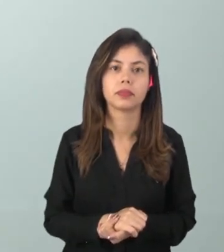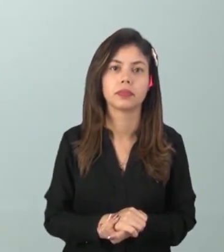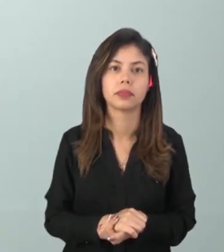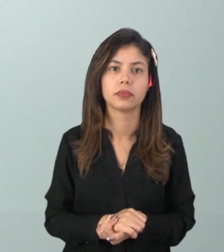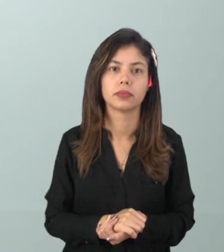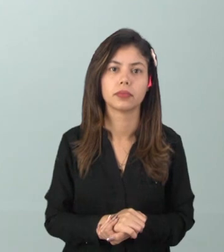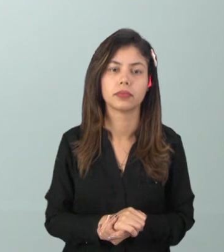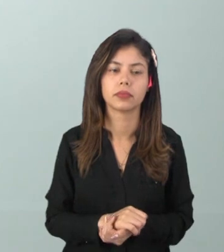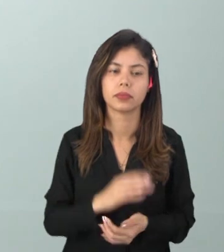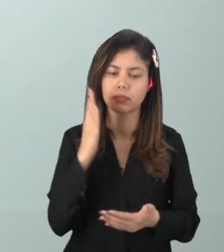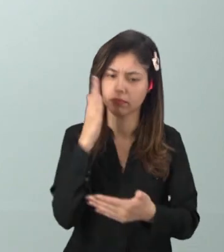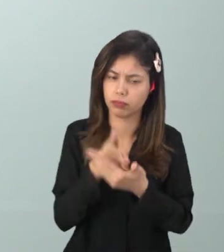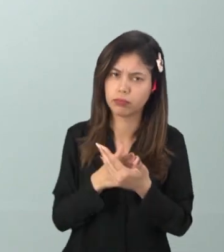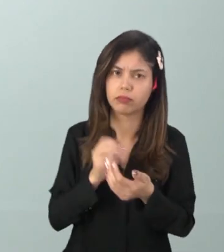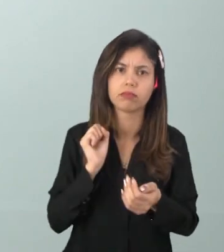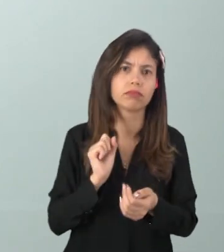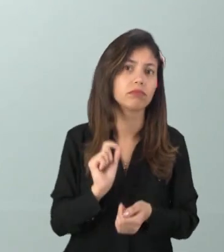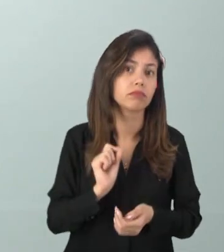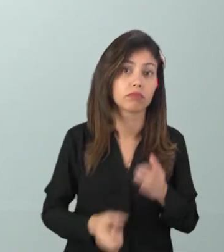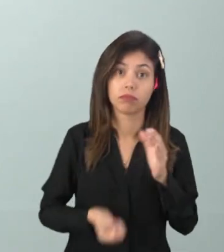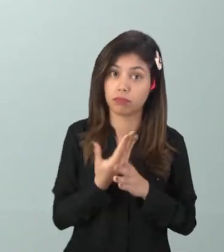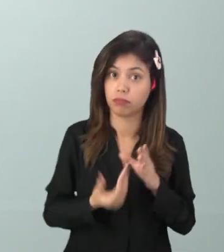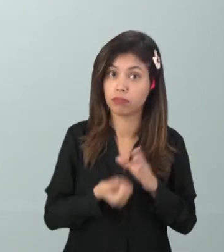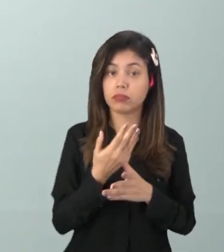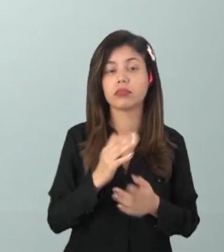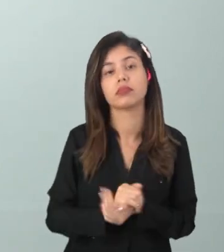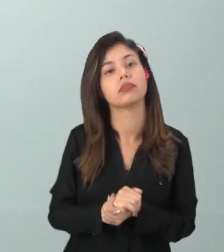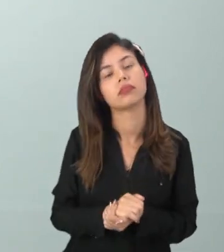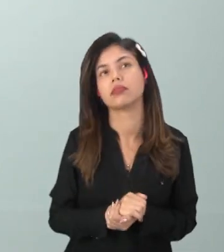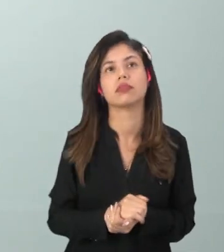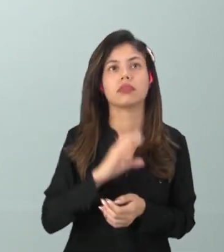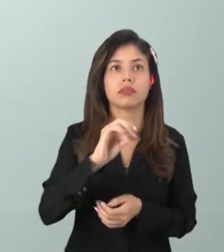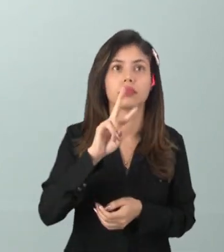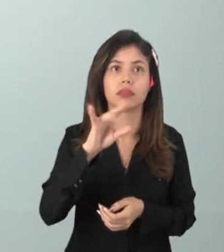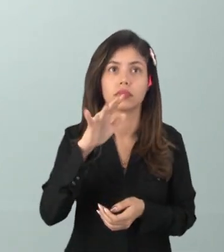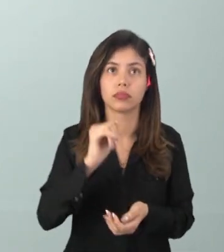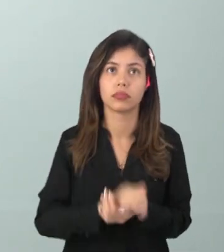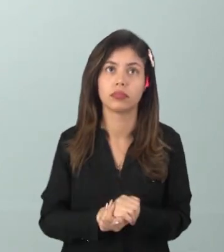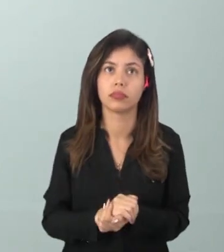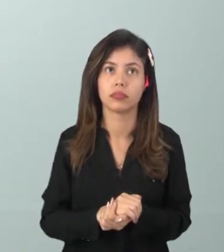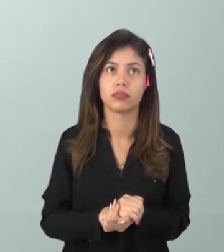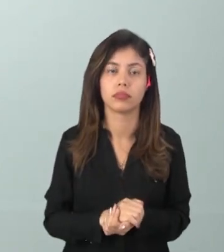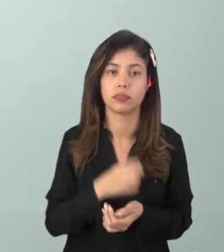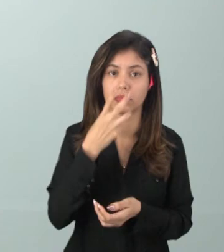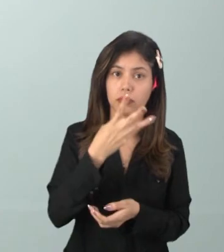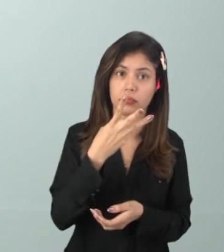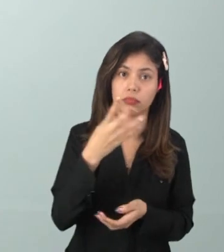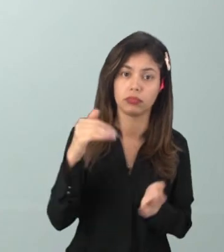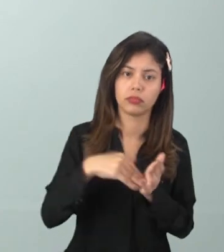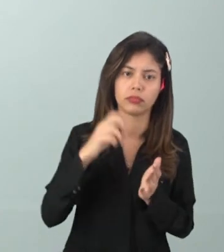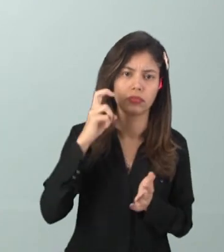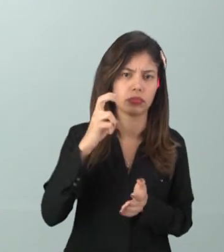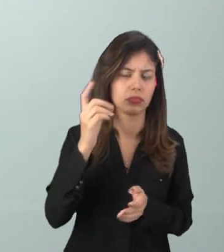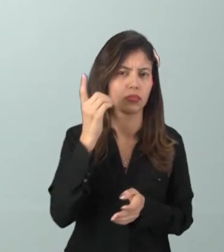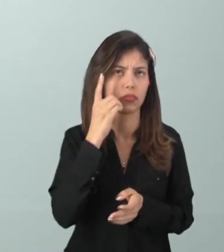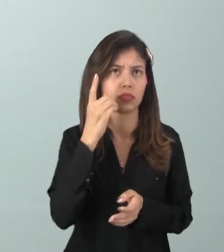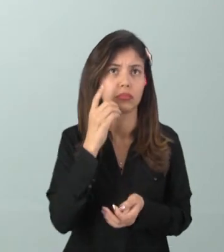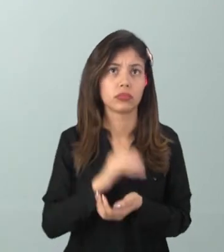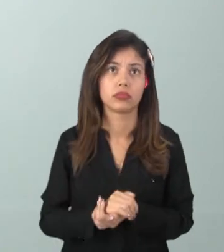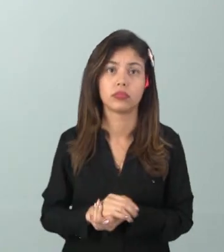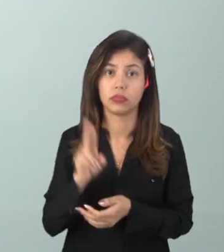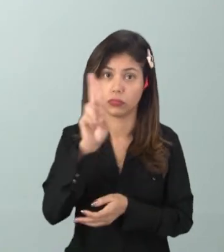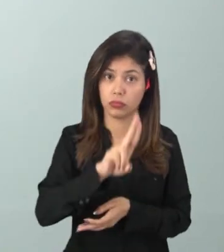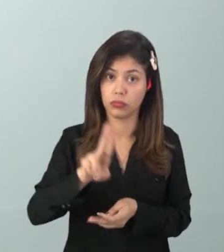pagar metade do que eles produziam, 1/3 ou 1/4, né? A corvéia era trabalhar 3 a 5 dias na terra do senhor feudal e as banalidades pagar pelo